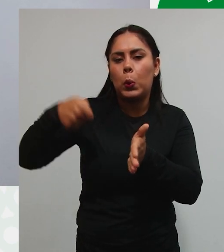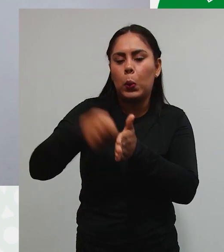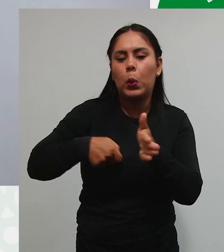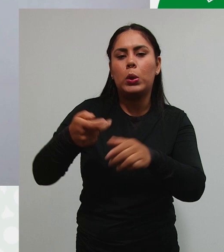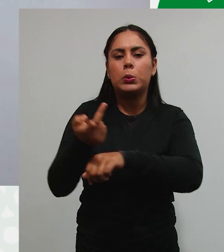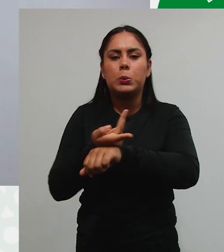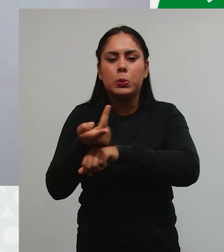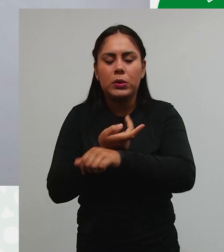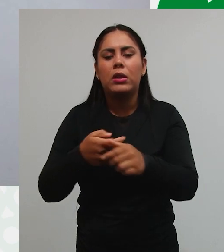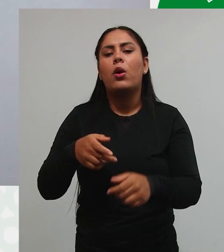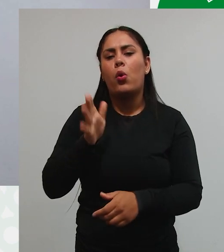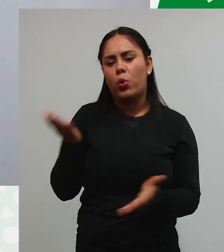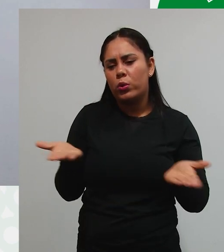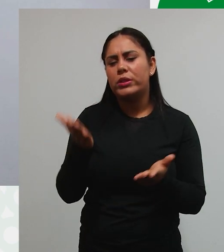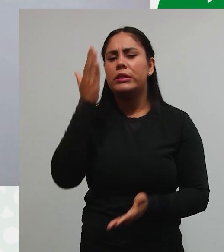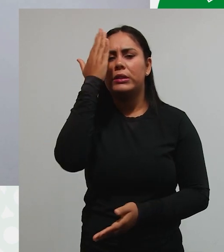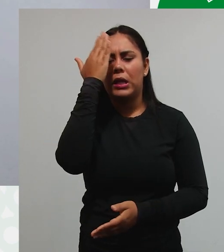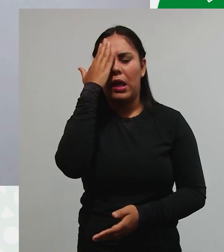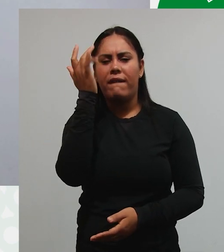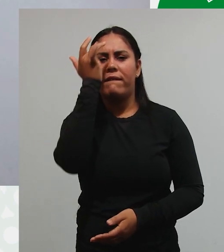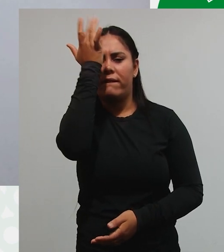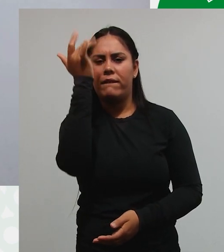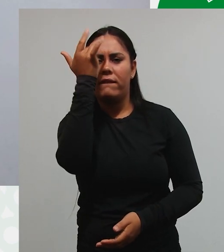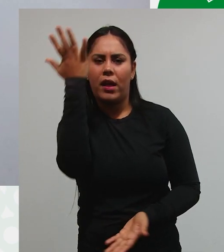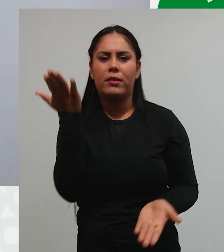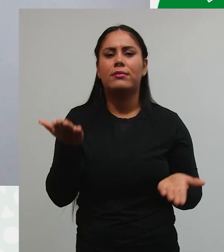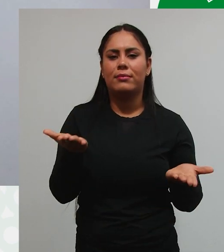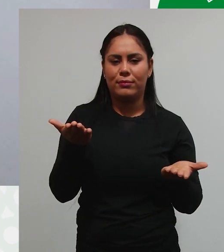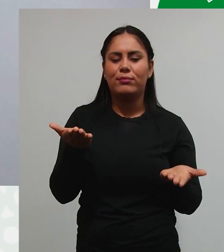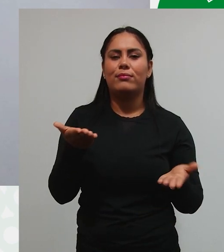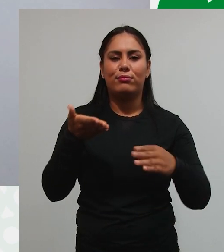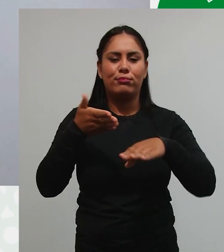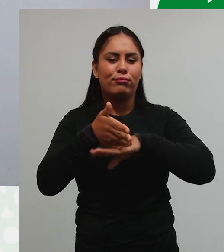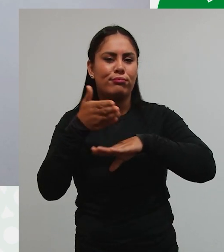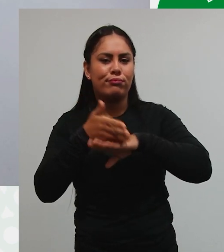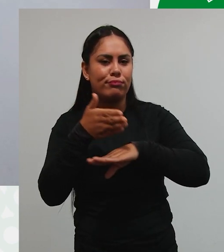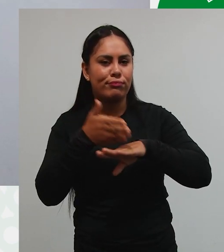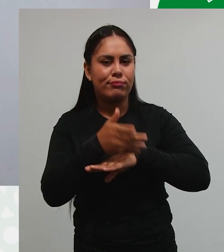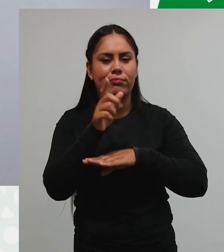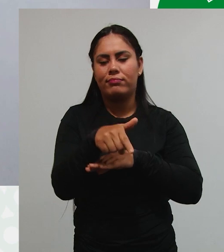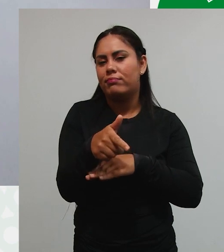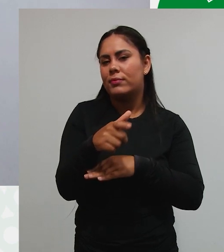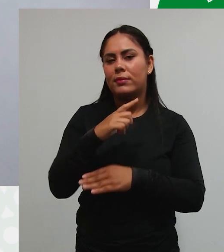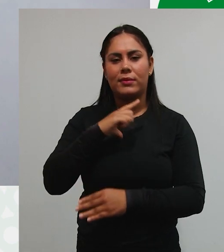é claro, né? Terminar este momento, porque depois a gente tem outras conversas.